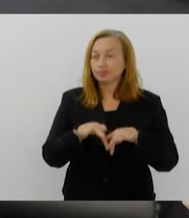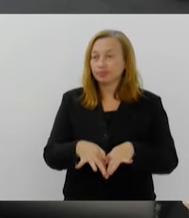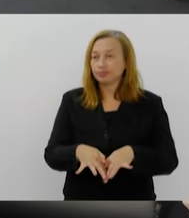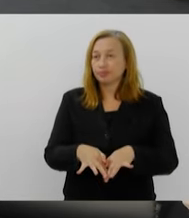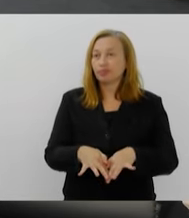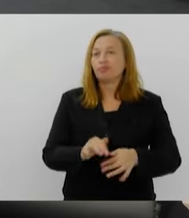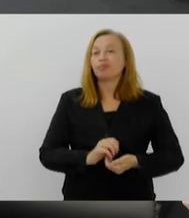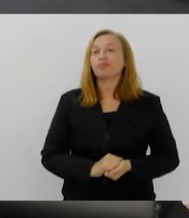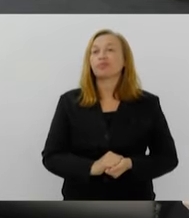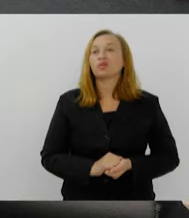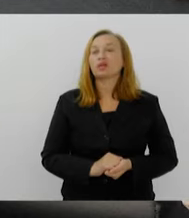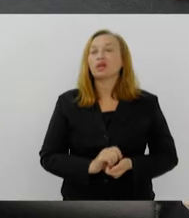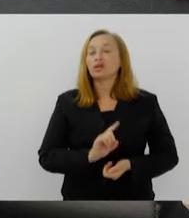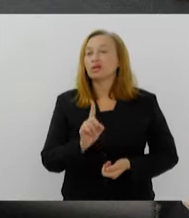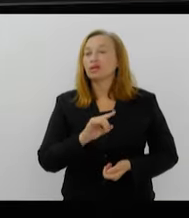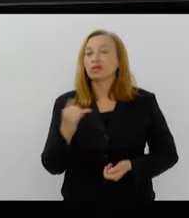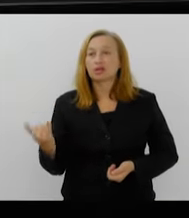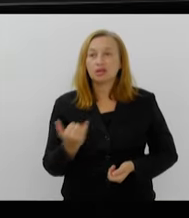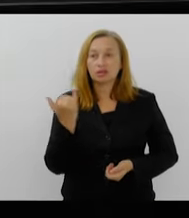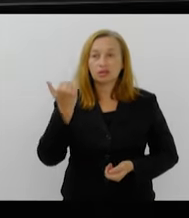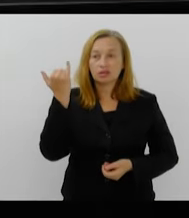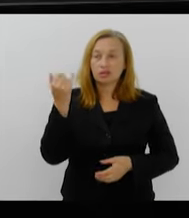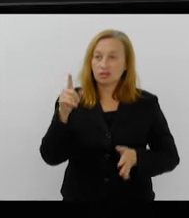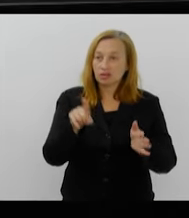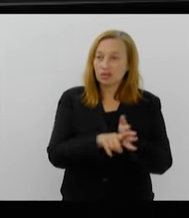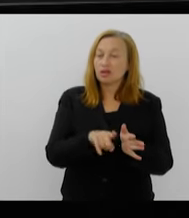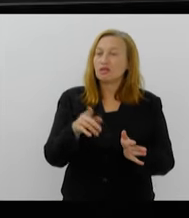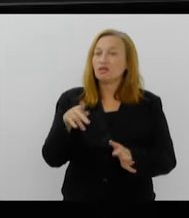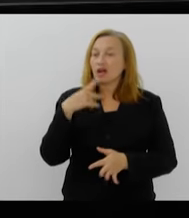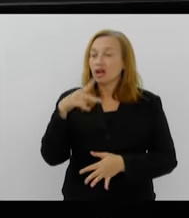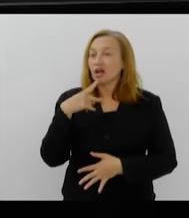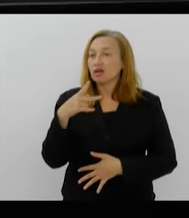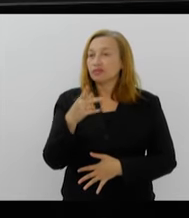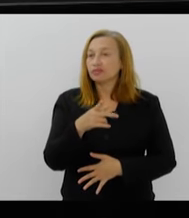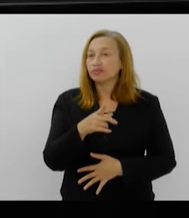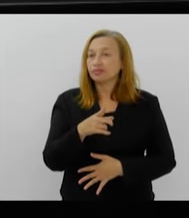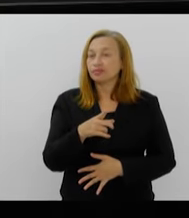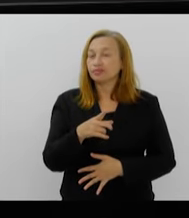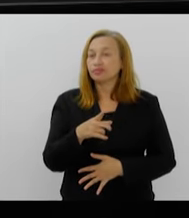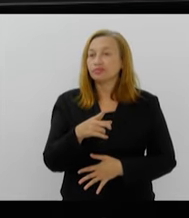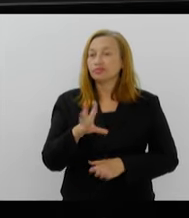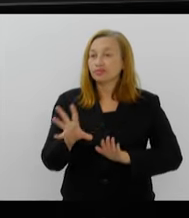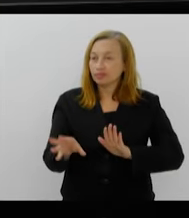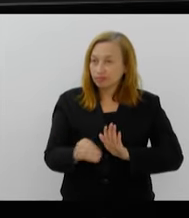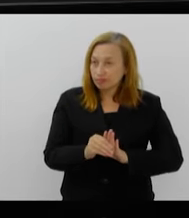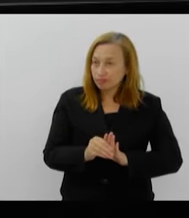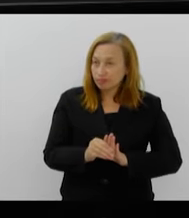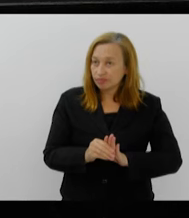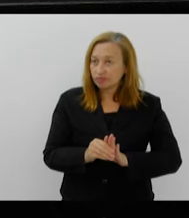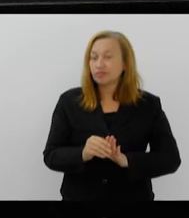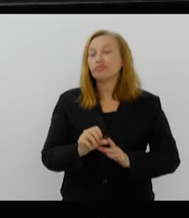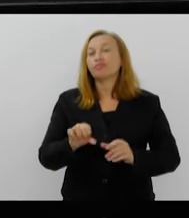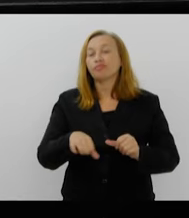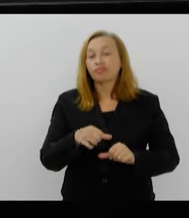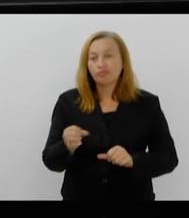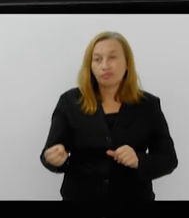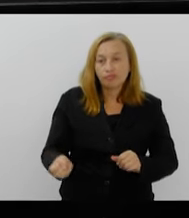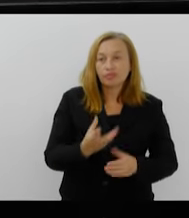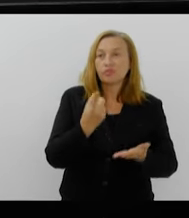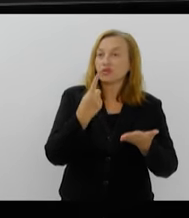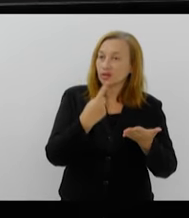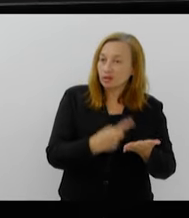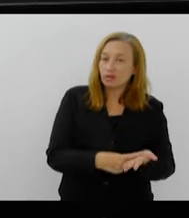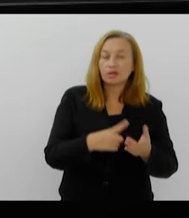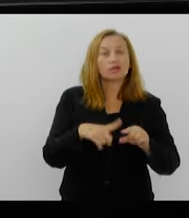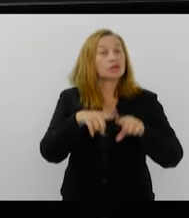Para o final, e não menos importante, é dizer das nossas emendas, renovando aqui nossos compromissos com